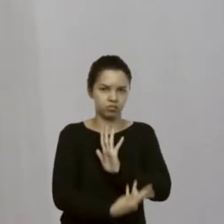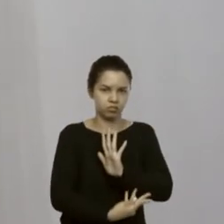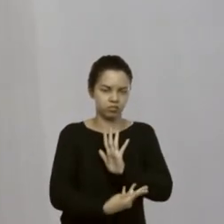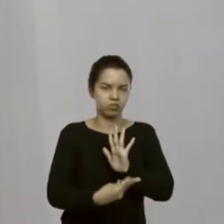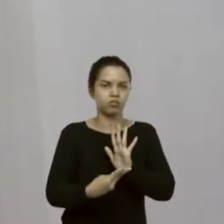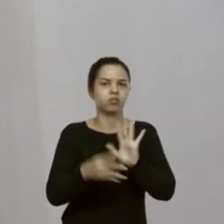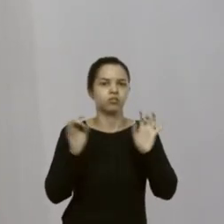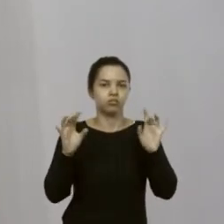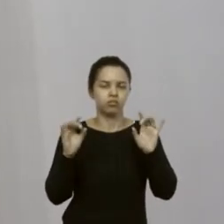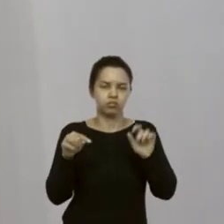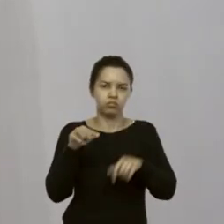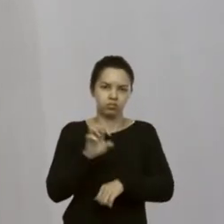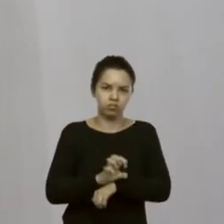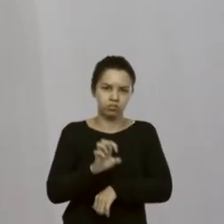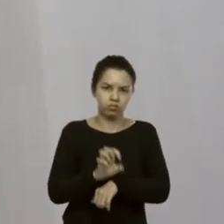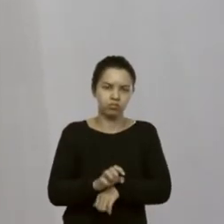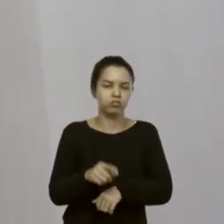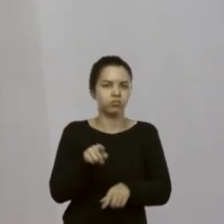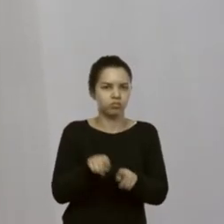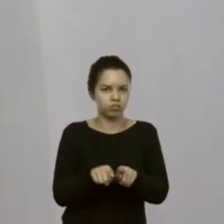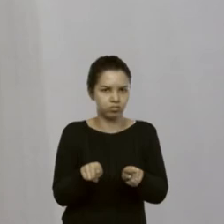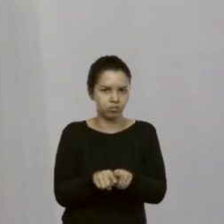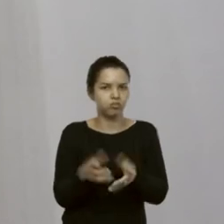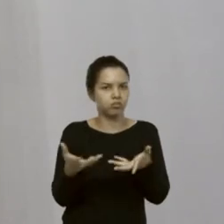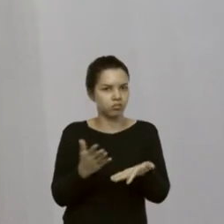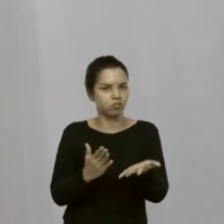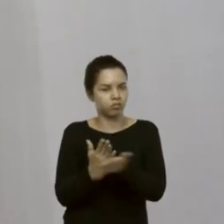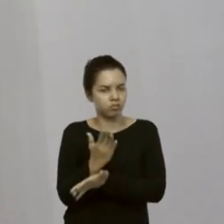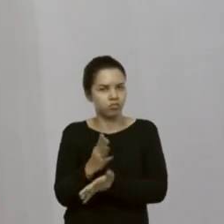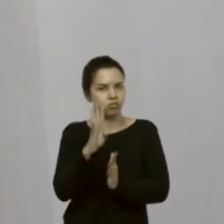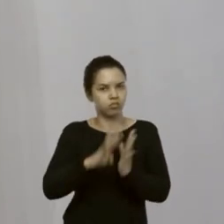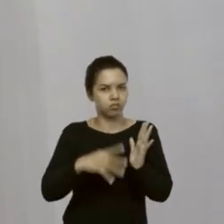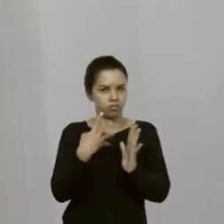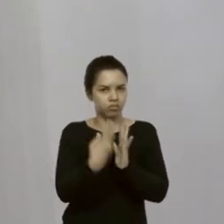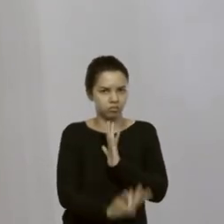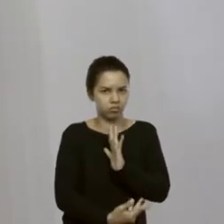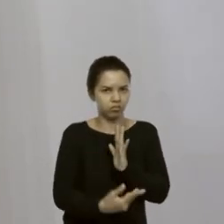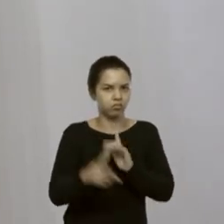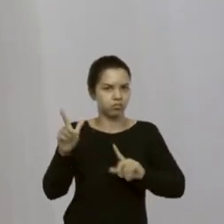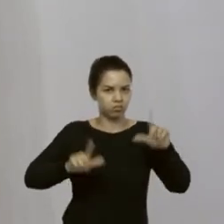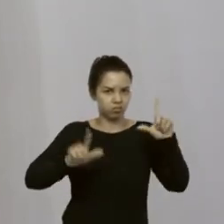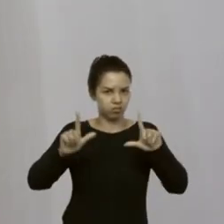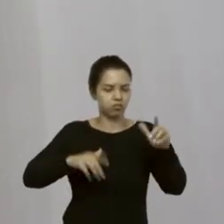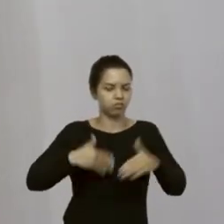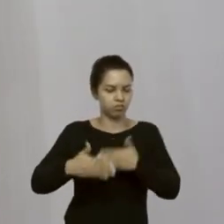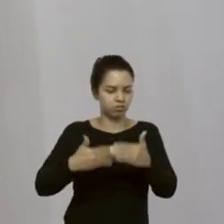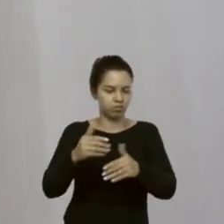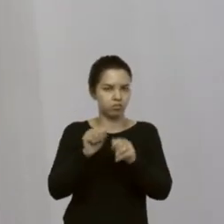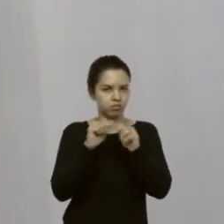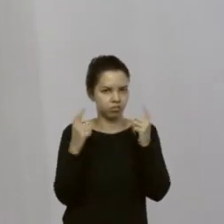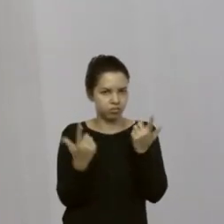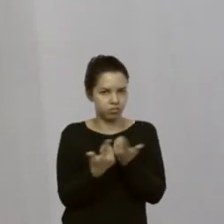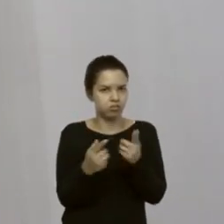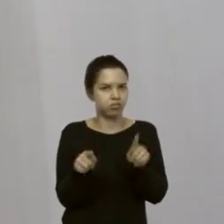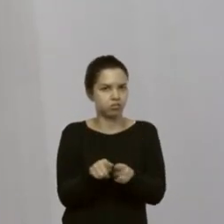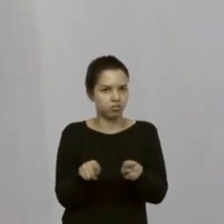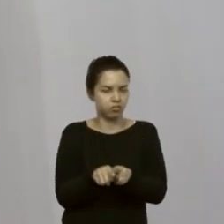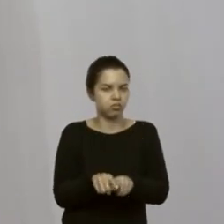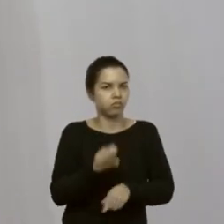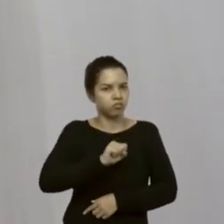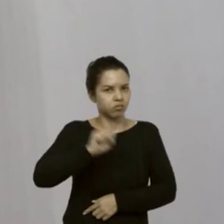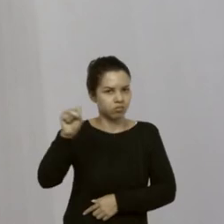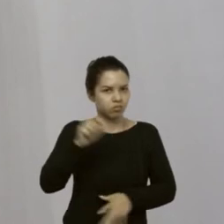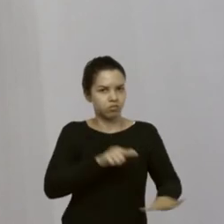seja aprovada a Semana da Televisão, que está tramitando nessa casa nesse momento. O sucesso da Semana do Rádio foi